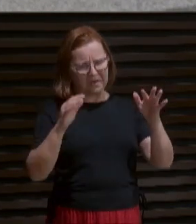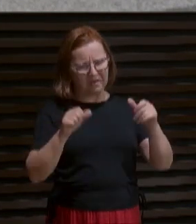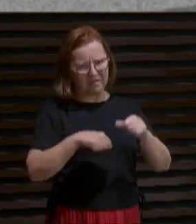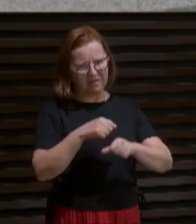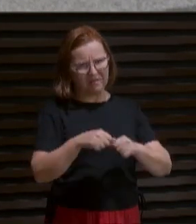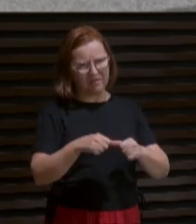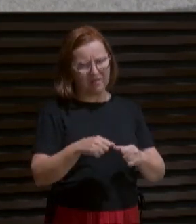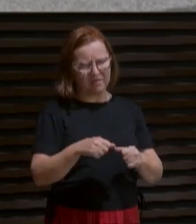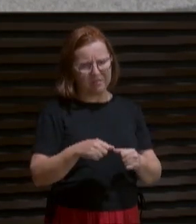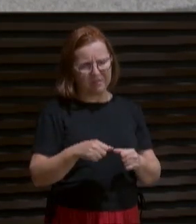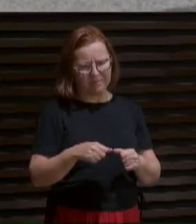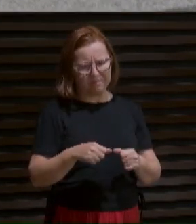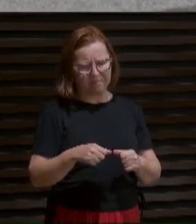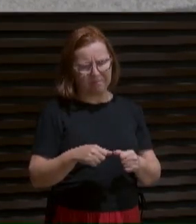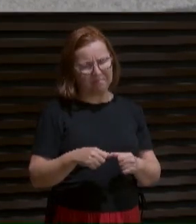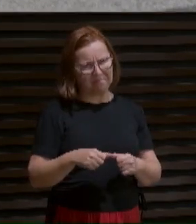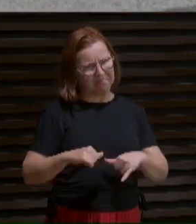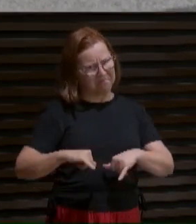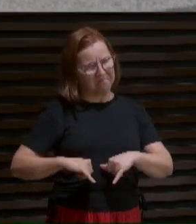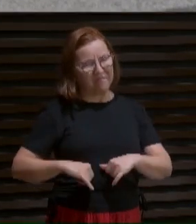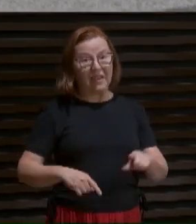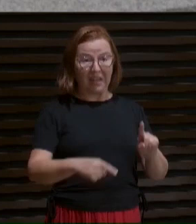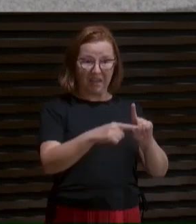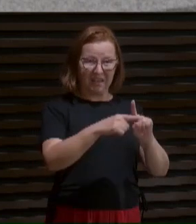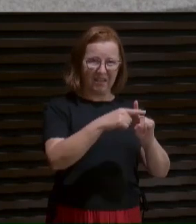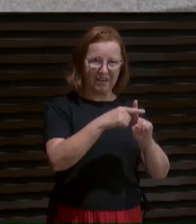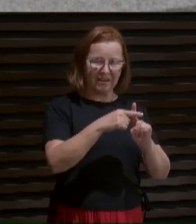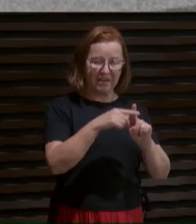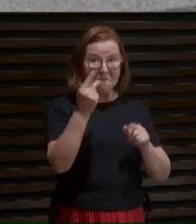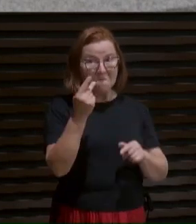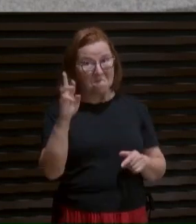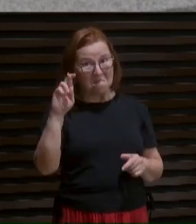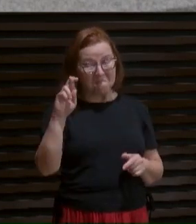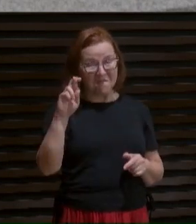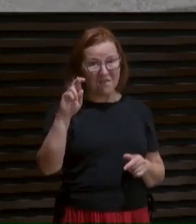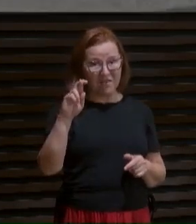A cruz era o instrumento mais infame,